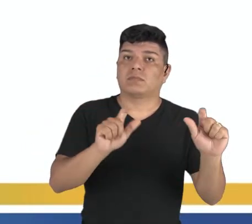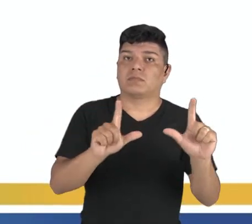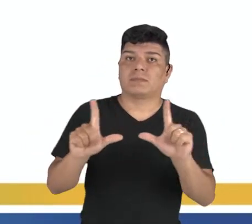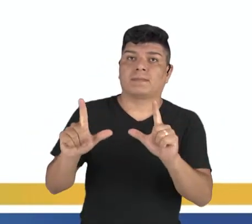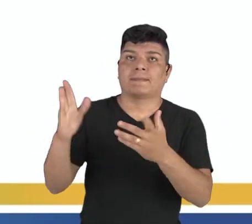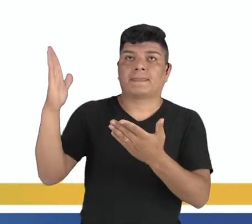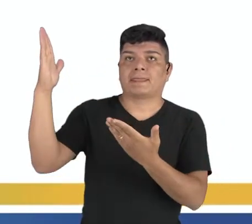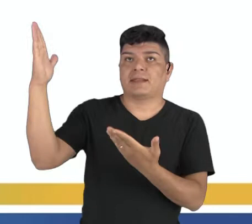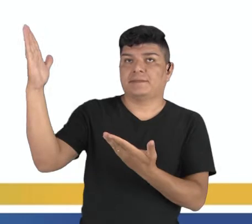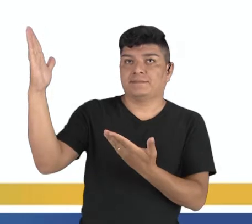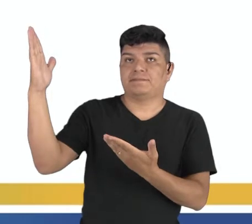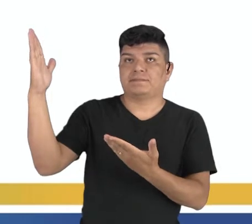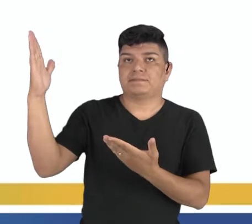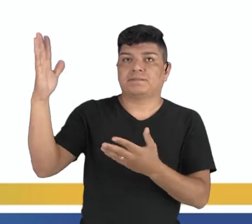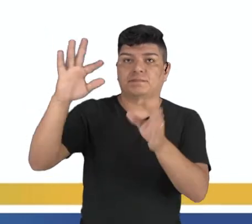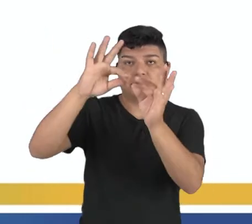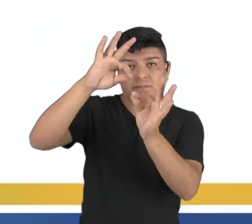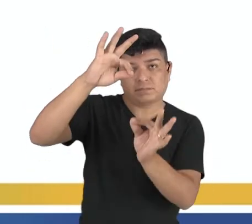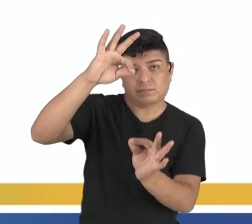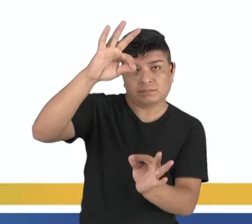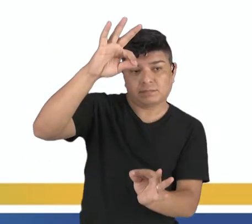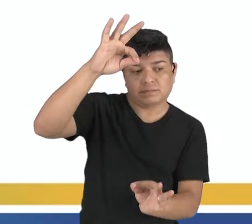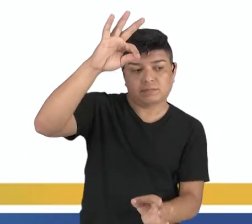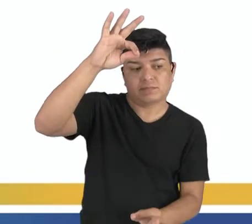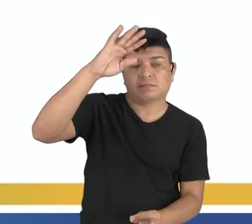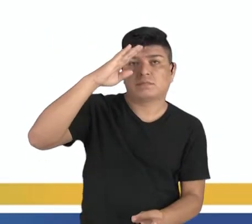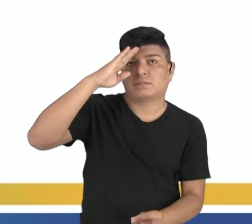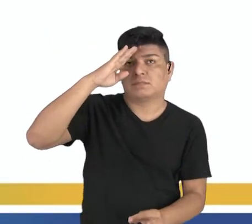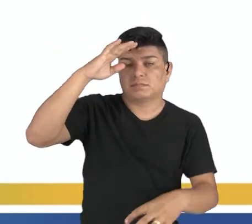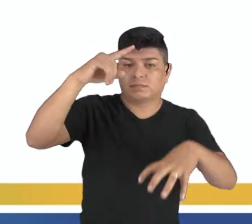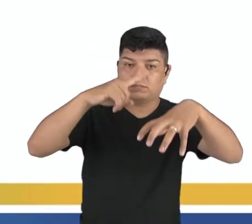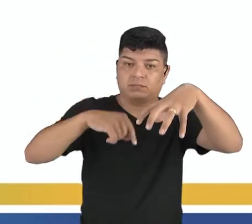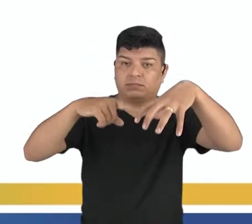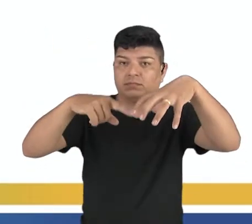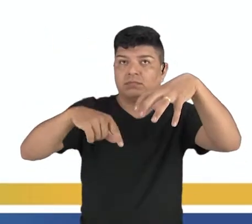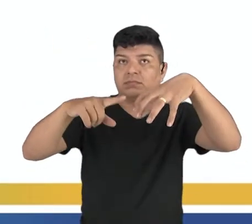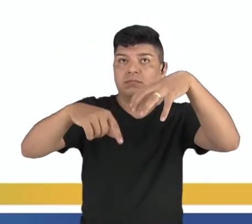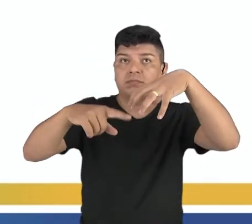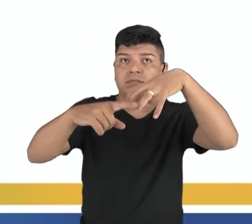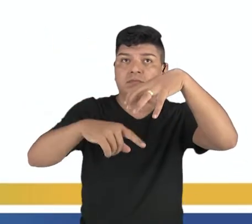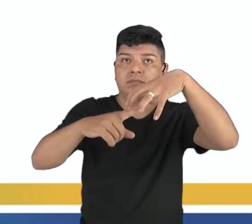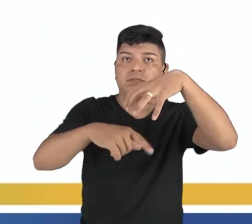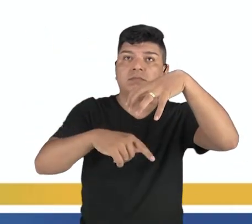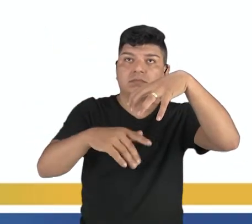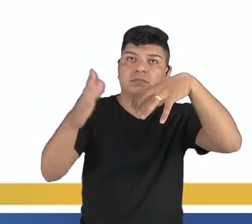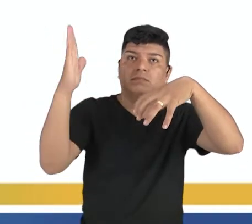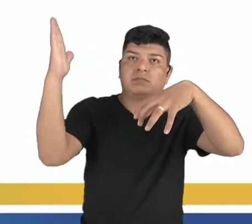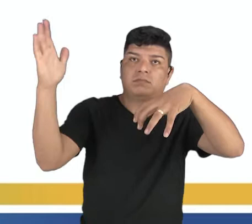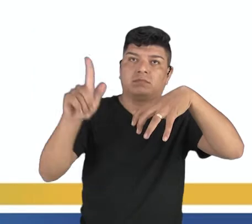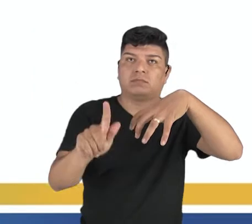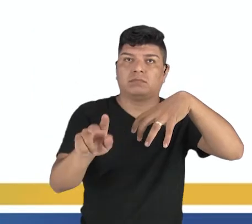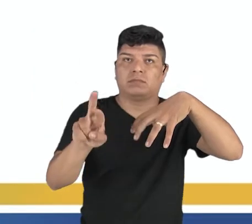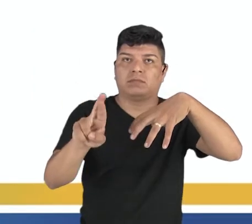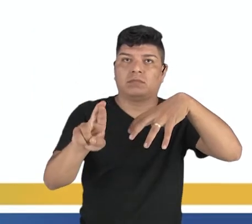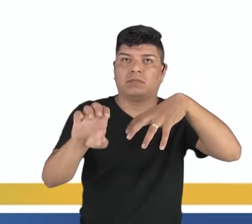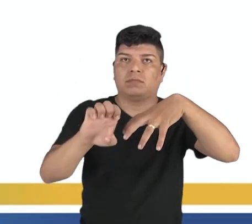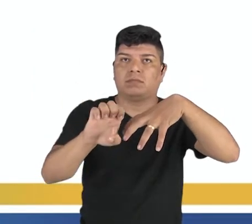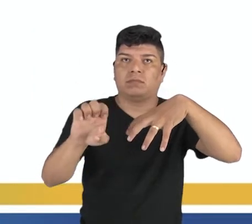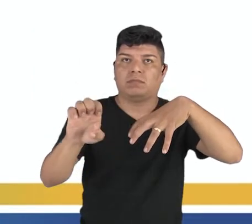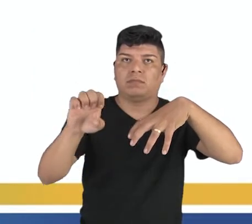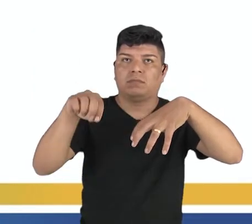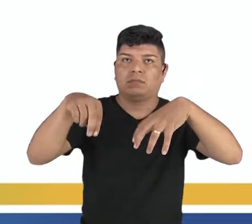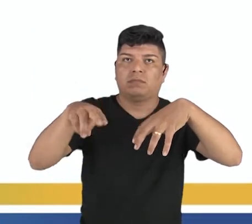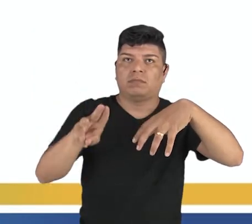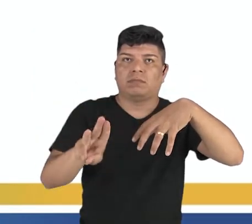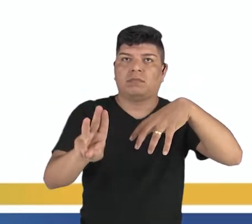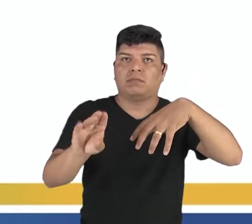de referência, esse meridiano, é o meridiano principal de Greenwich. Então esse meridiano deveria se passar